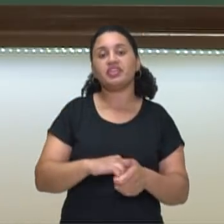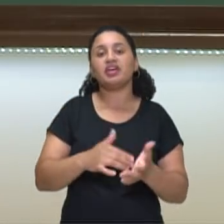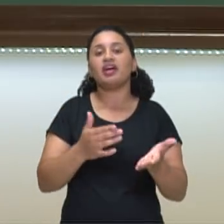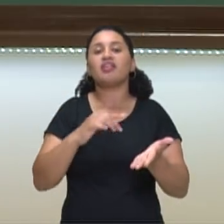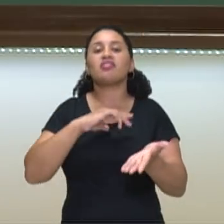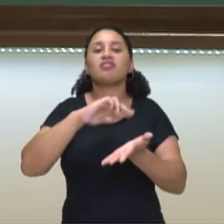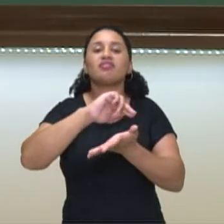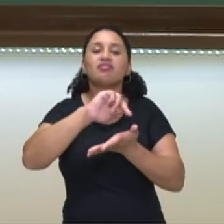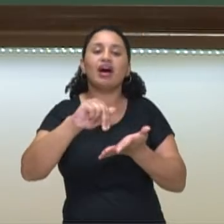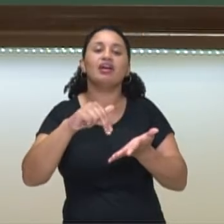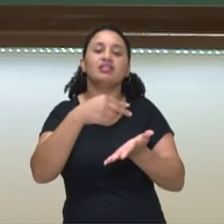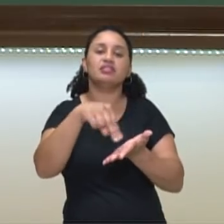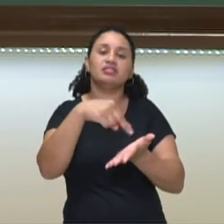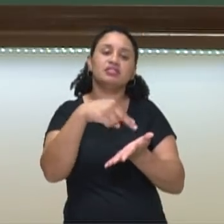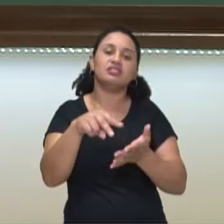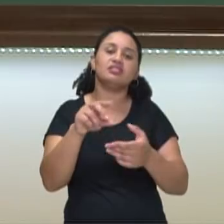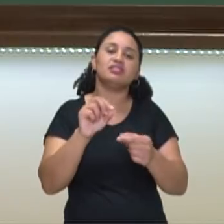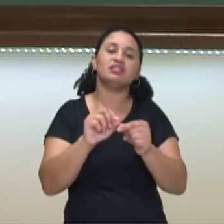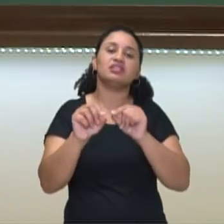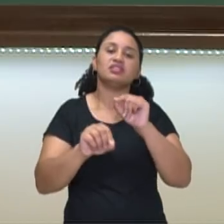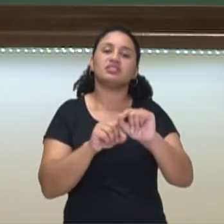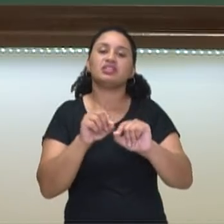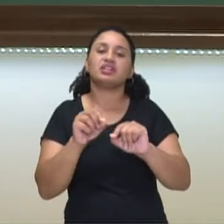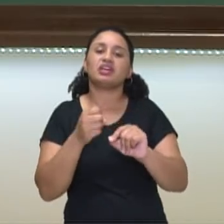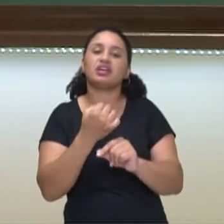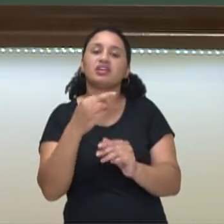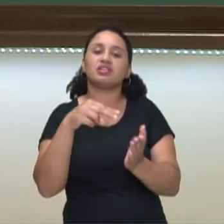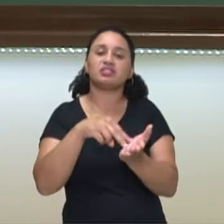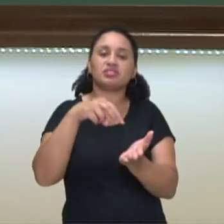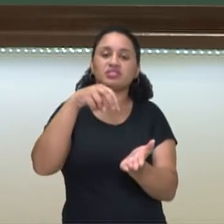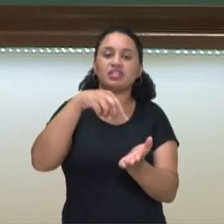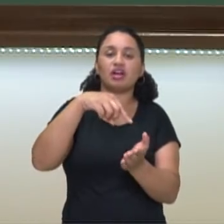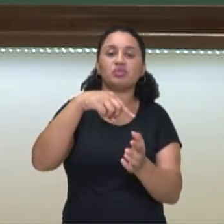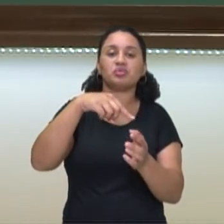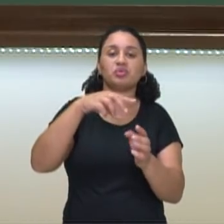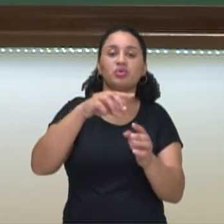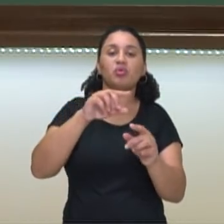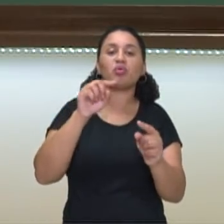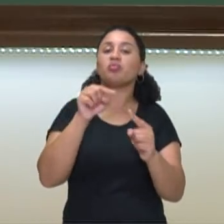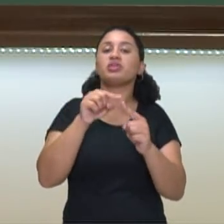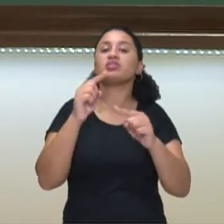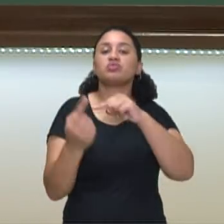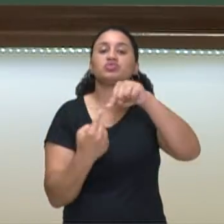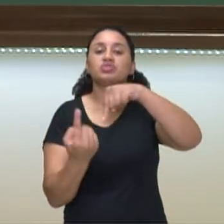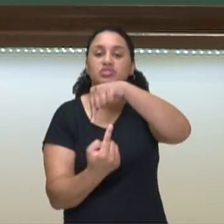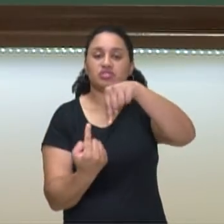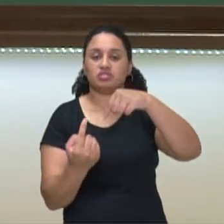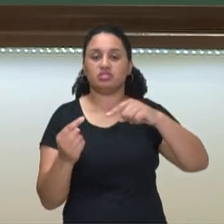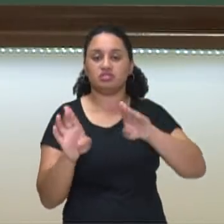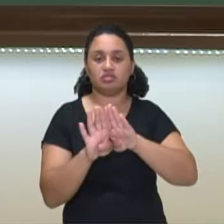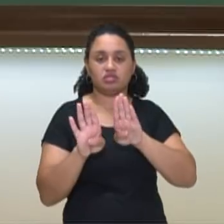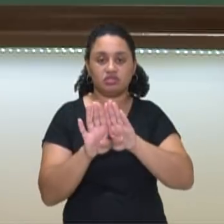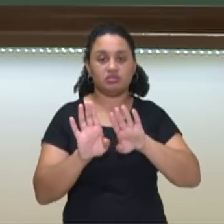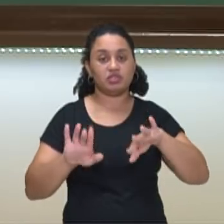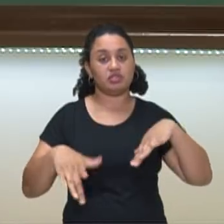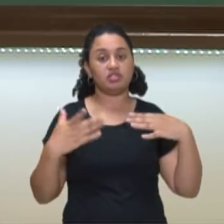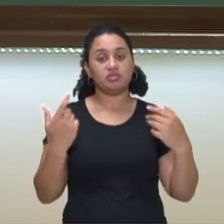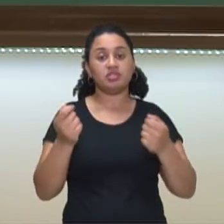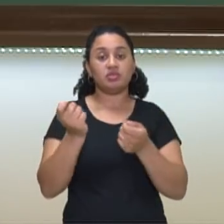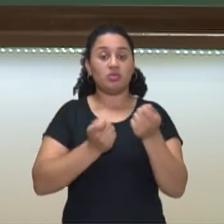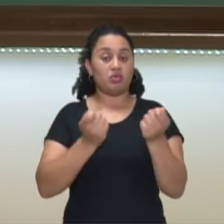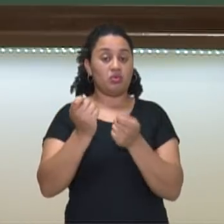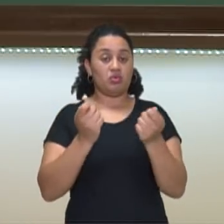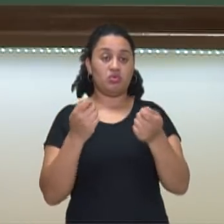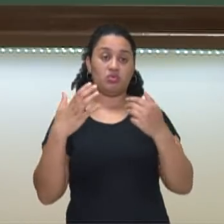vários dançarinos vão combinar o quê? O salto com o giro, por exemplo. Então eu tenho que ter um controle total do